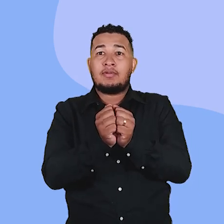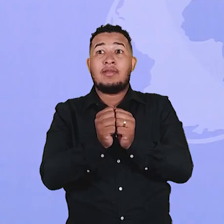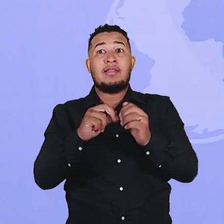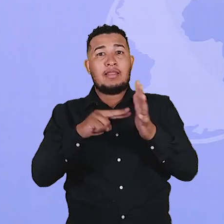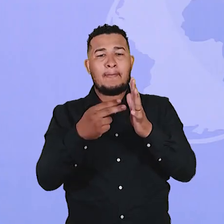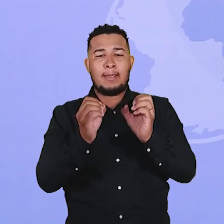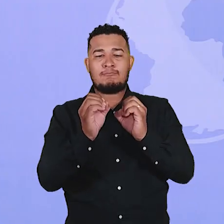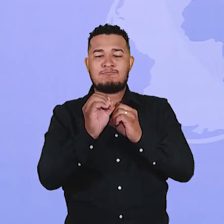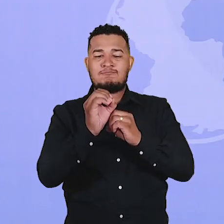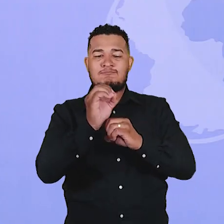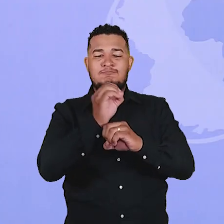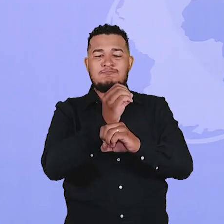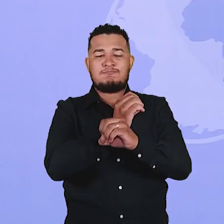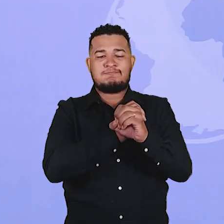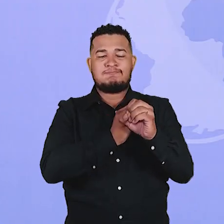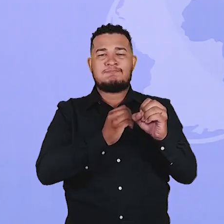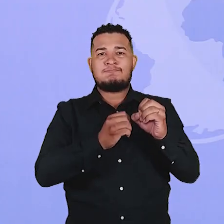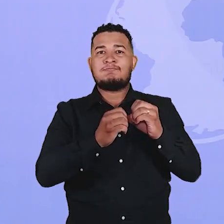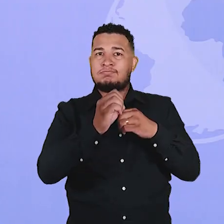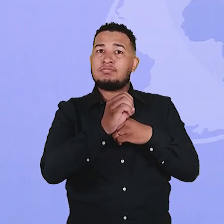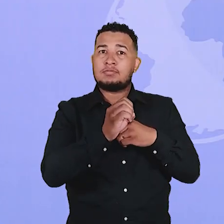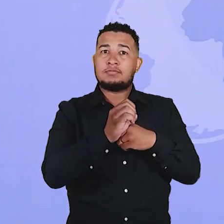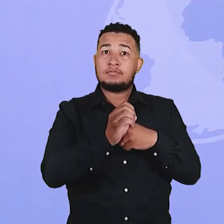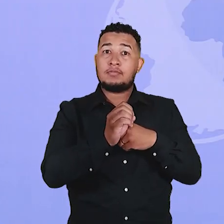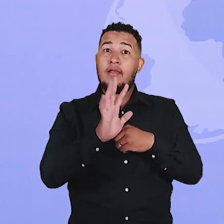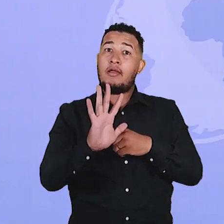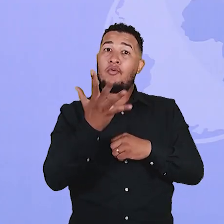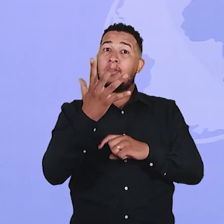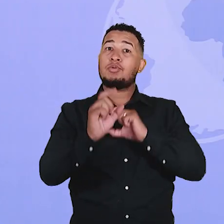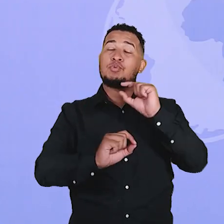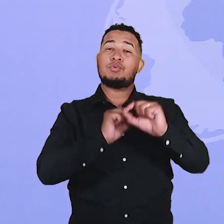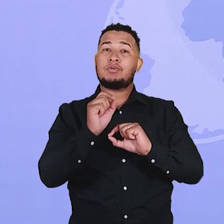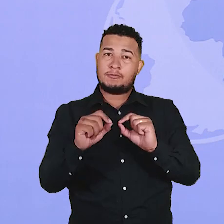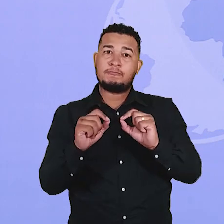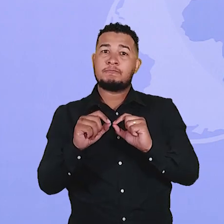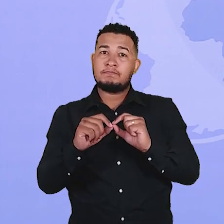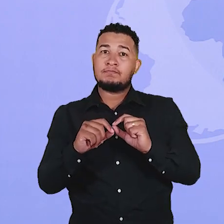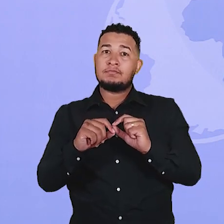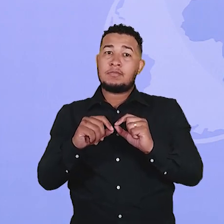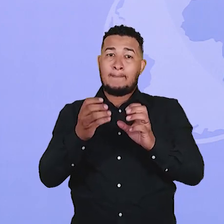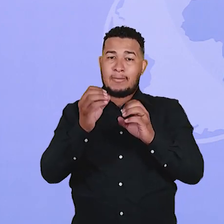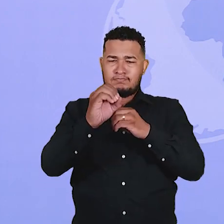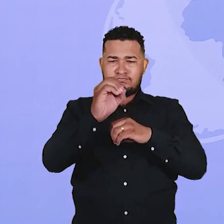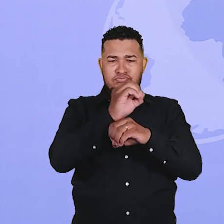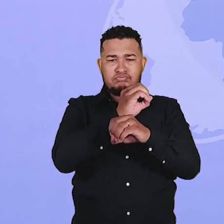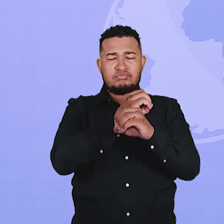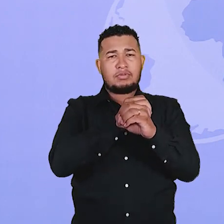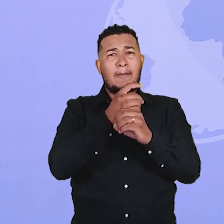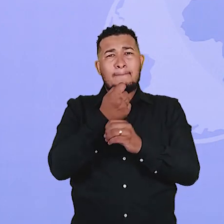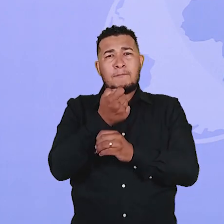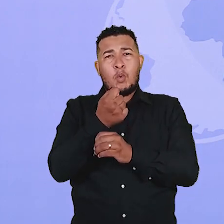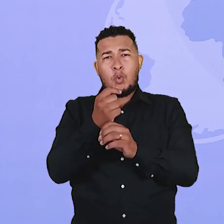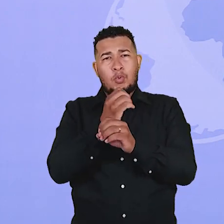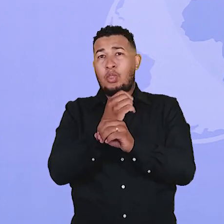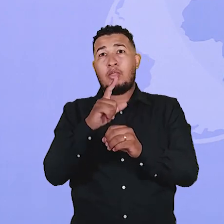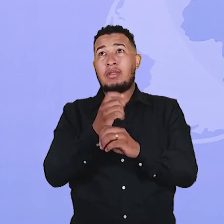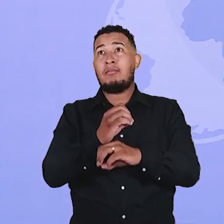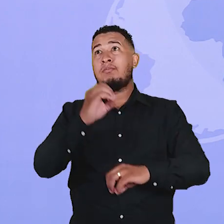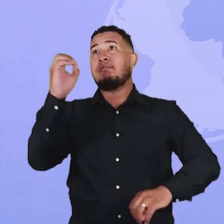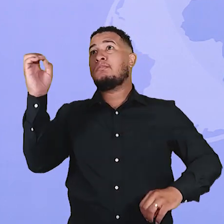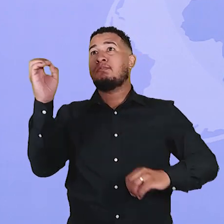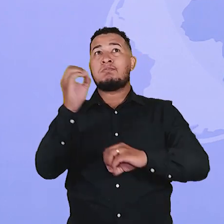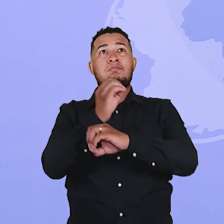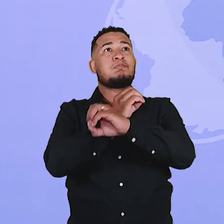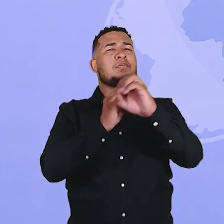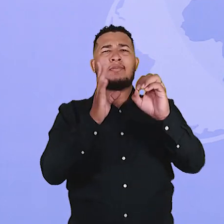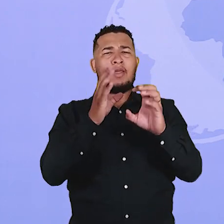com que elas estejam próximas uma das outras e o grau de agitação entre elas é pequeno. Então